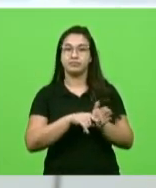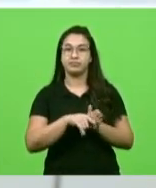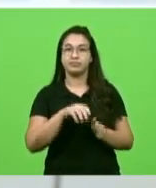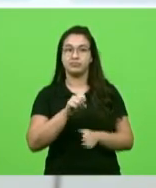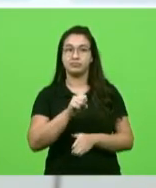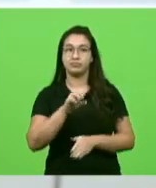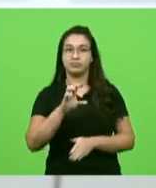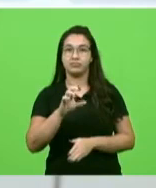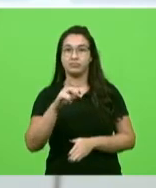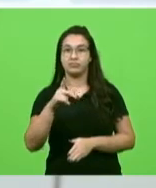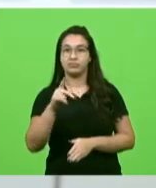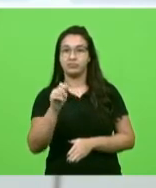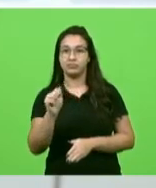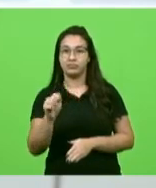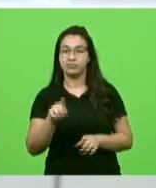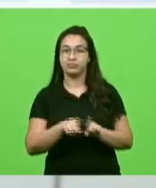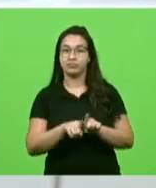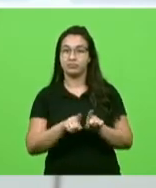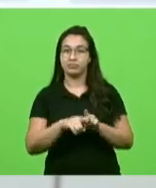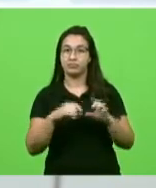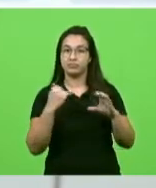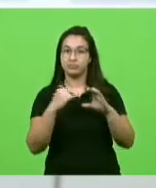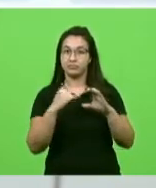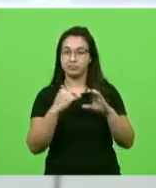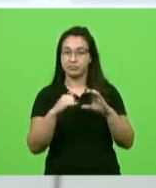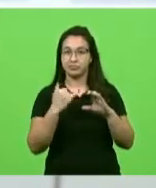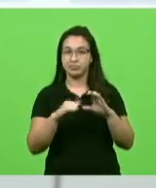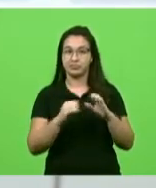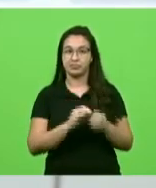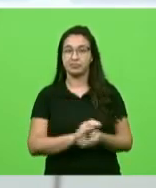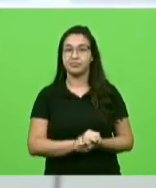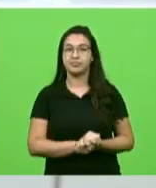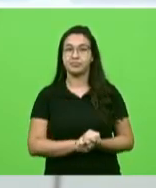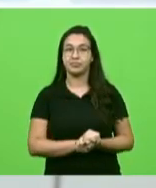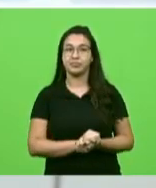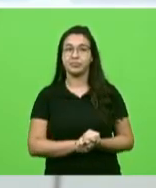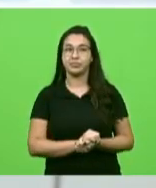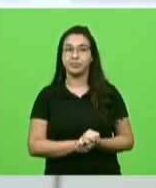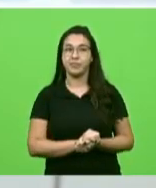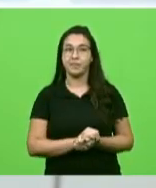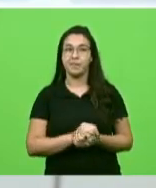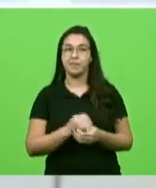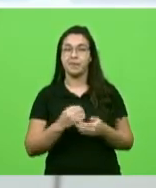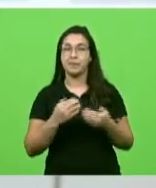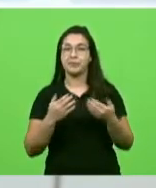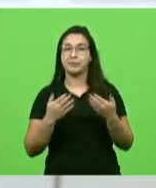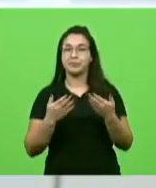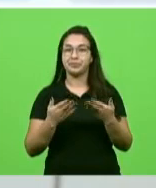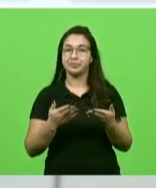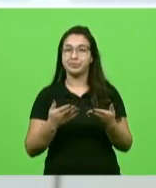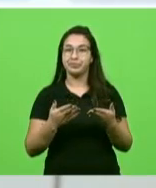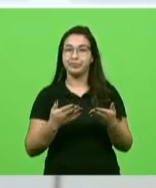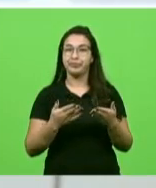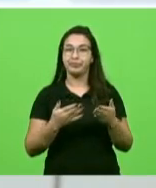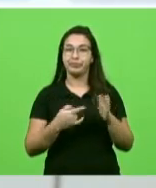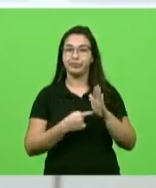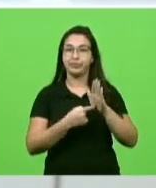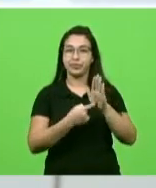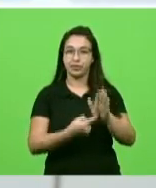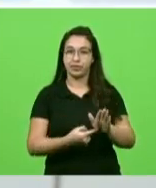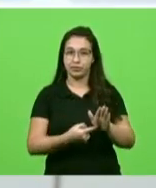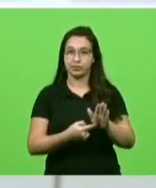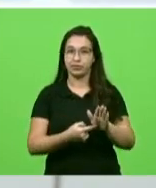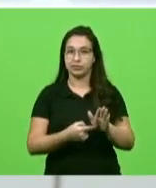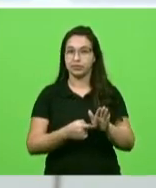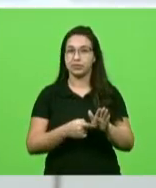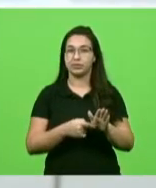e da Celesc no entanto a apreciação do singelos elementos propostos pelos denunciantes Ed eu